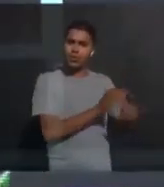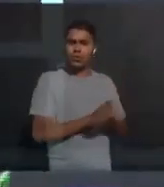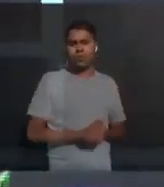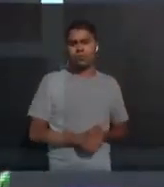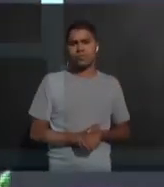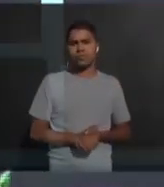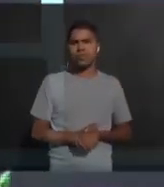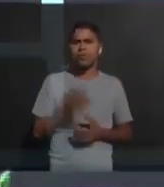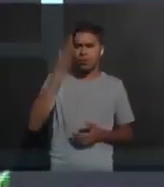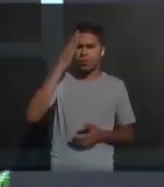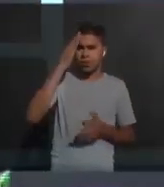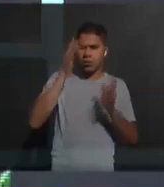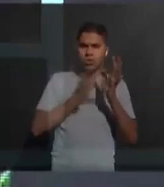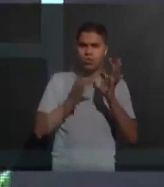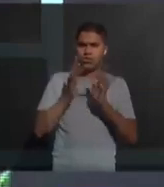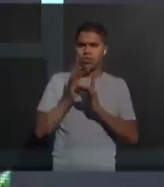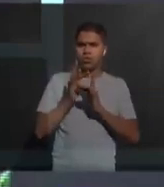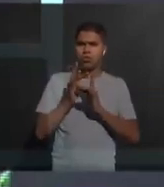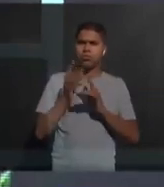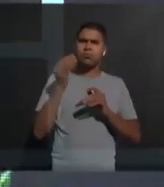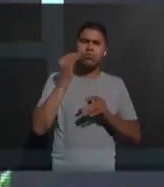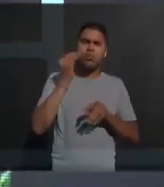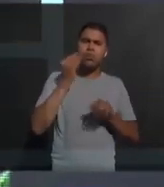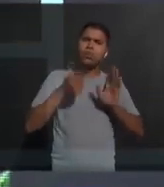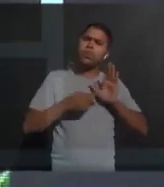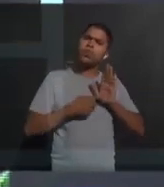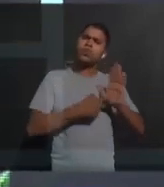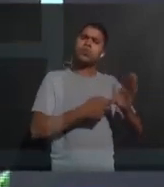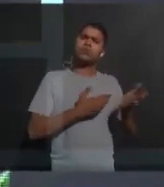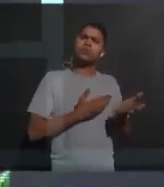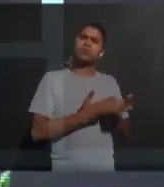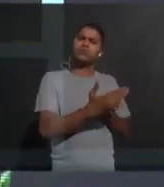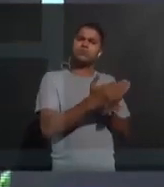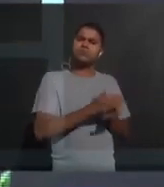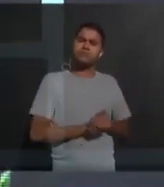só que jesus tentou mostrar desde o início